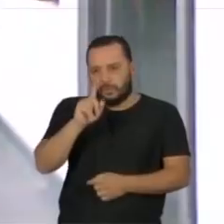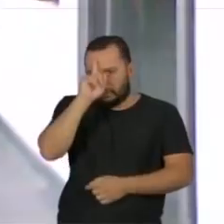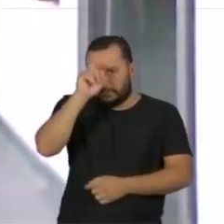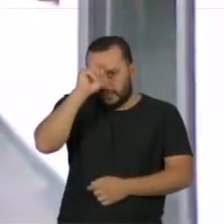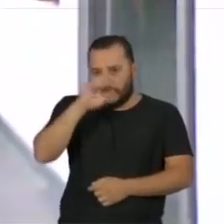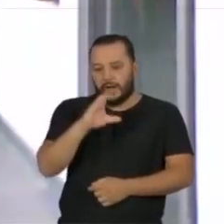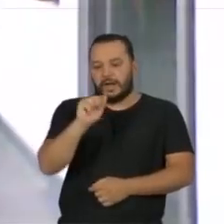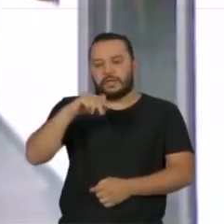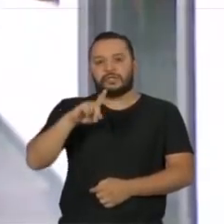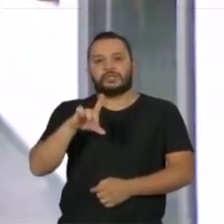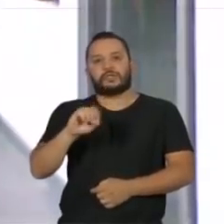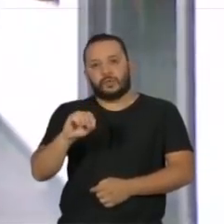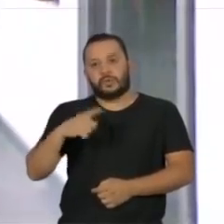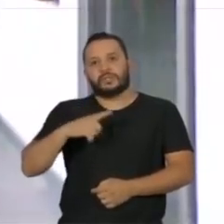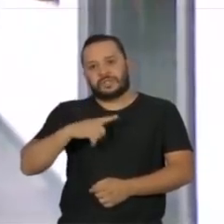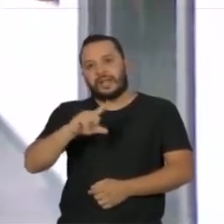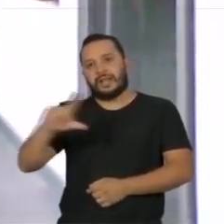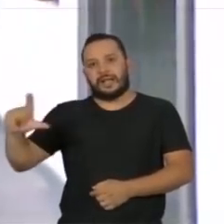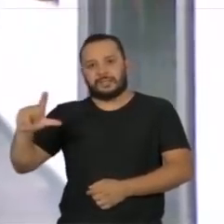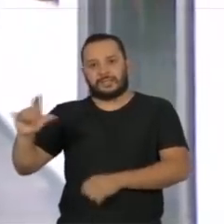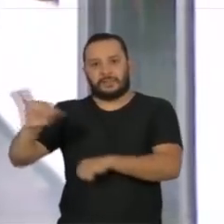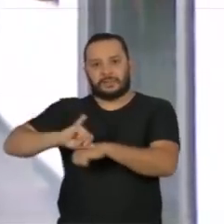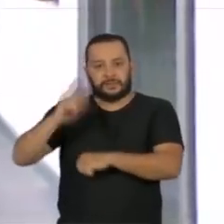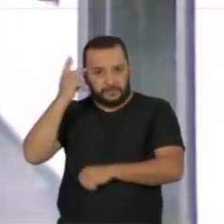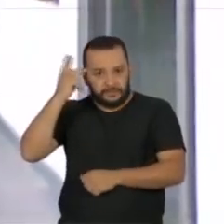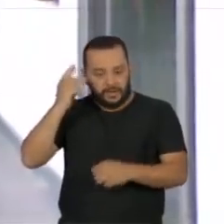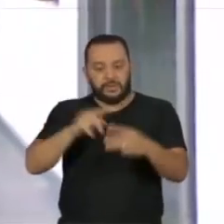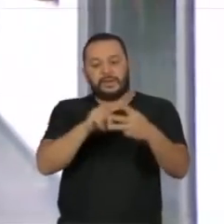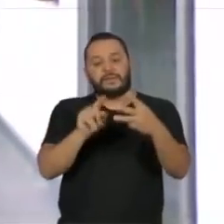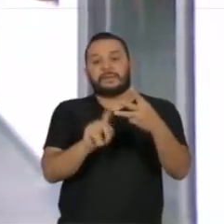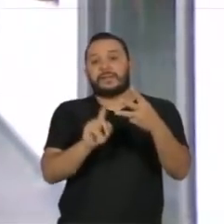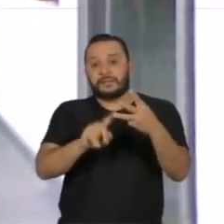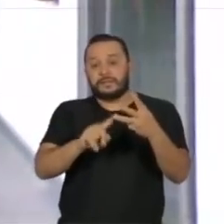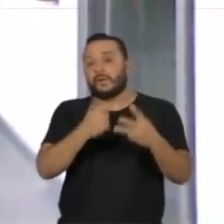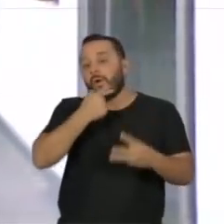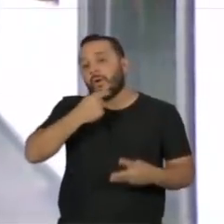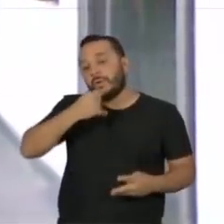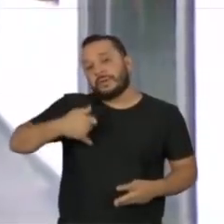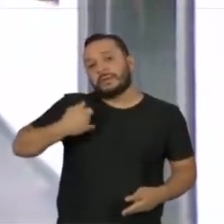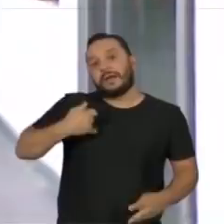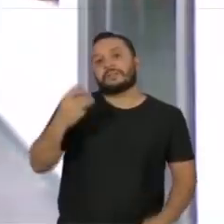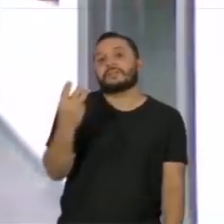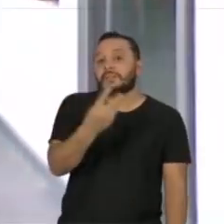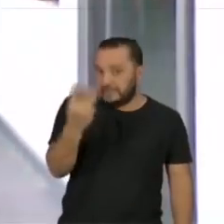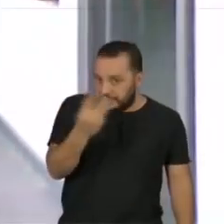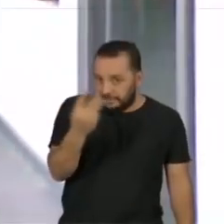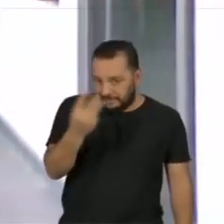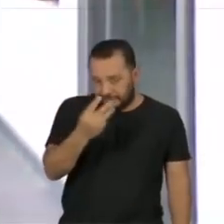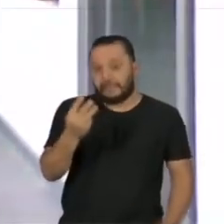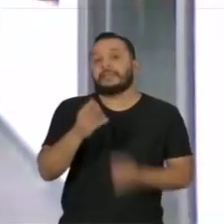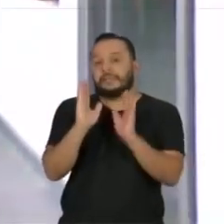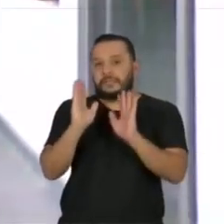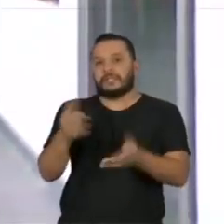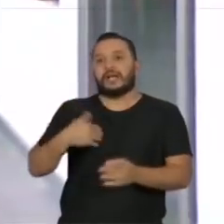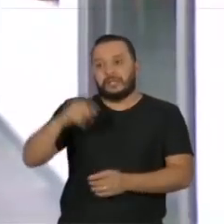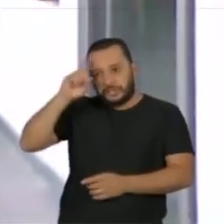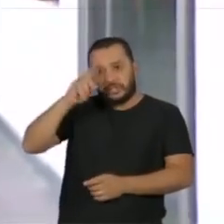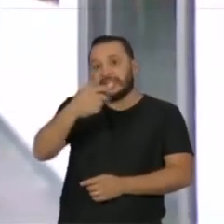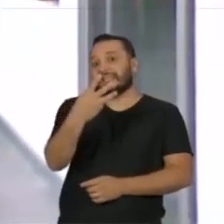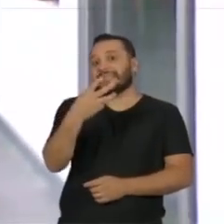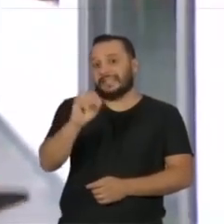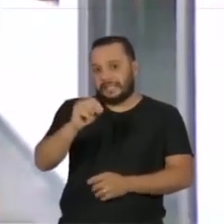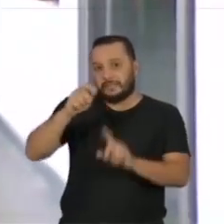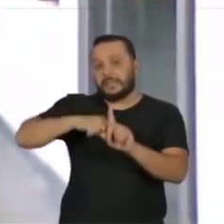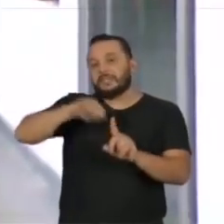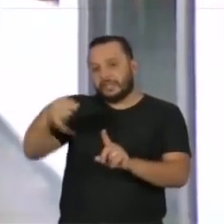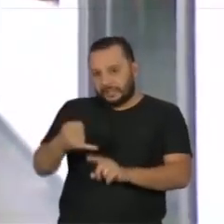na zona leste da capital paulista. E um terceiro suspeito é um homem de 33 anos, que retornou da China no dia 30 de janeiro. Todos